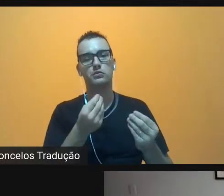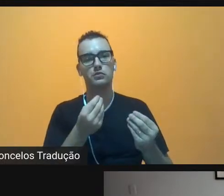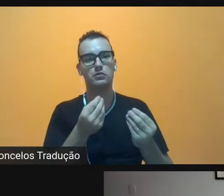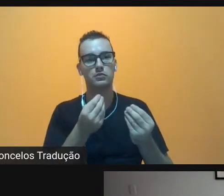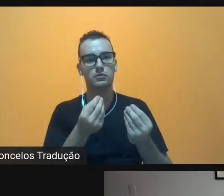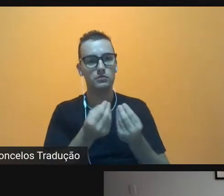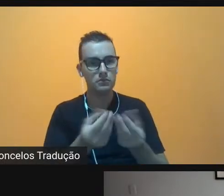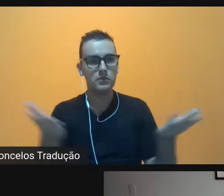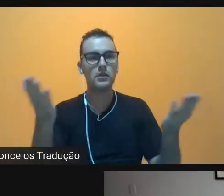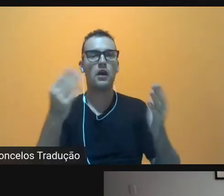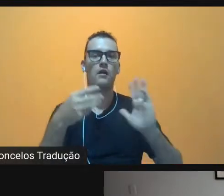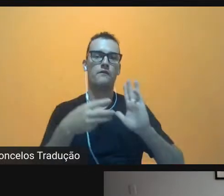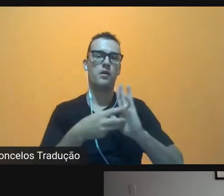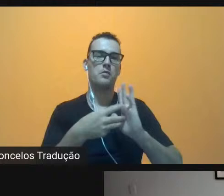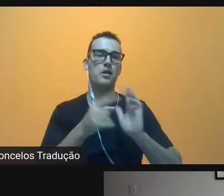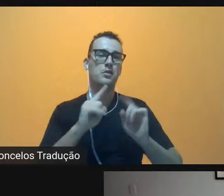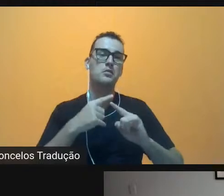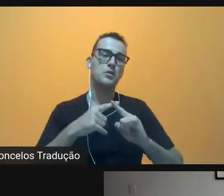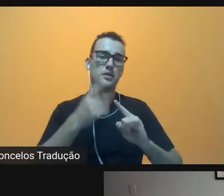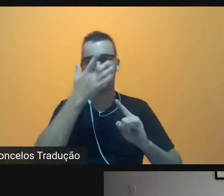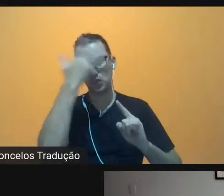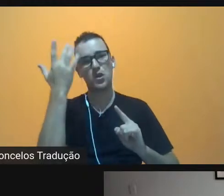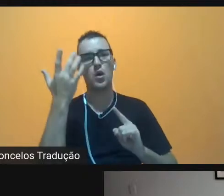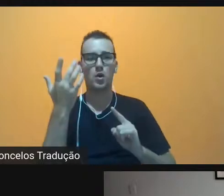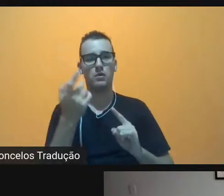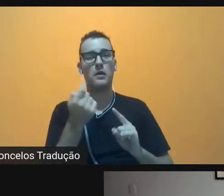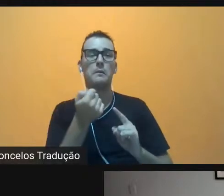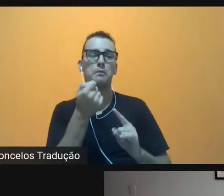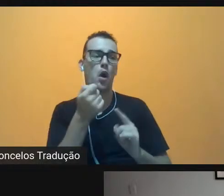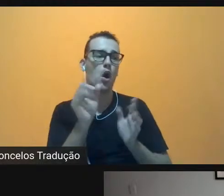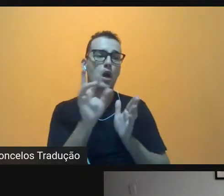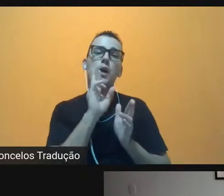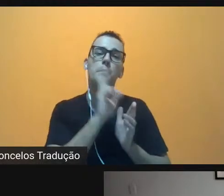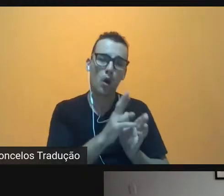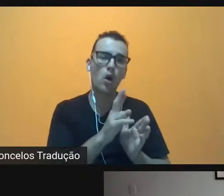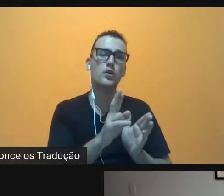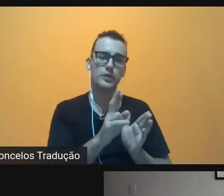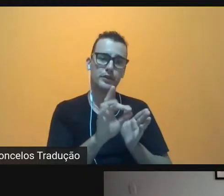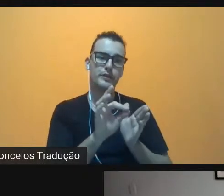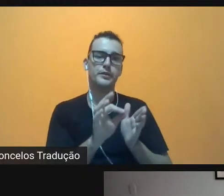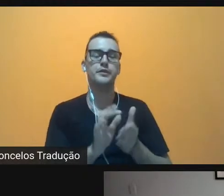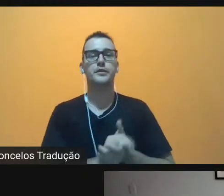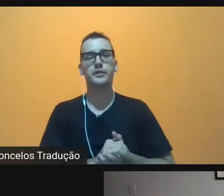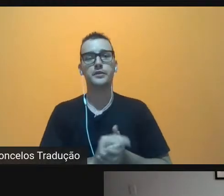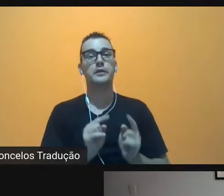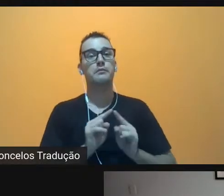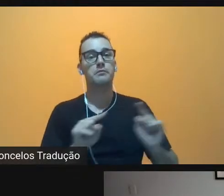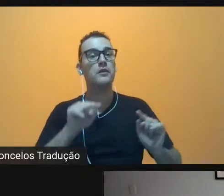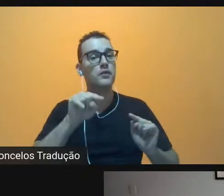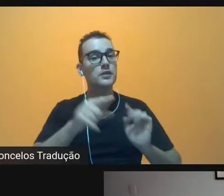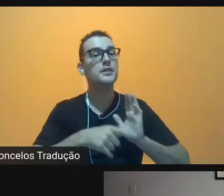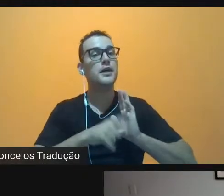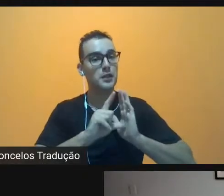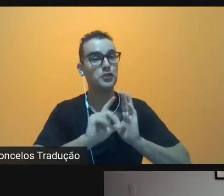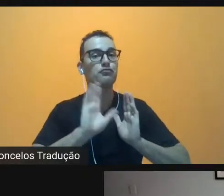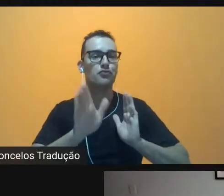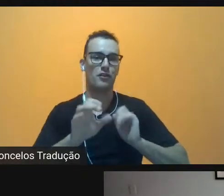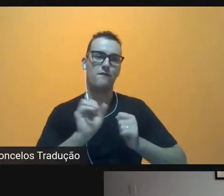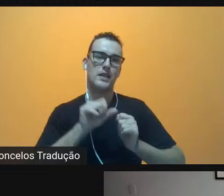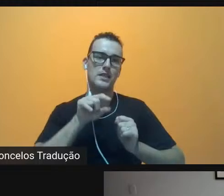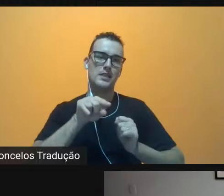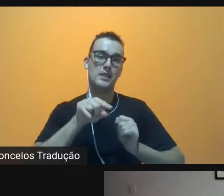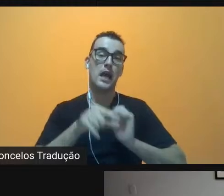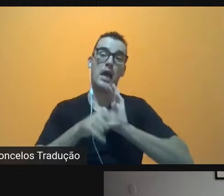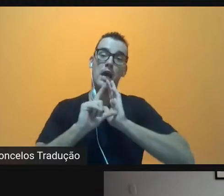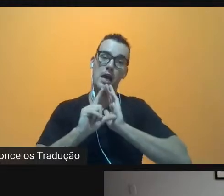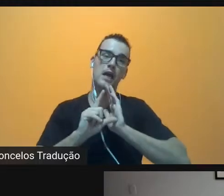vezes a gente tem pouca adesão, né? E na verdade, você já fazia isso um pouquinho antes da pandemia,